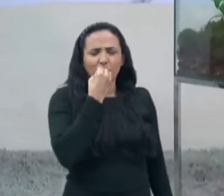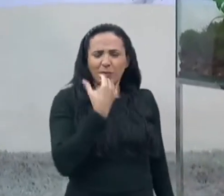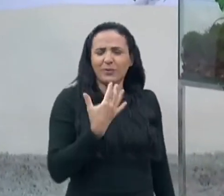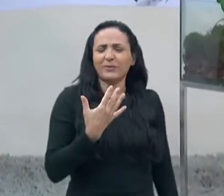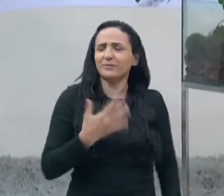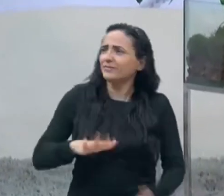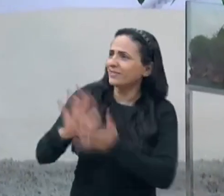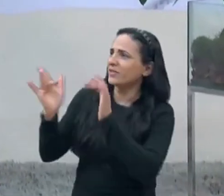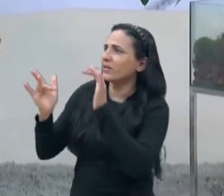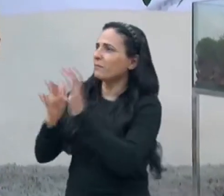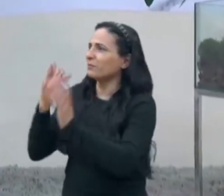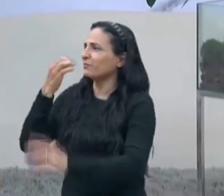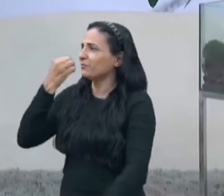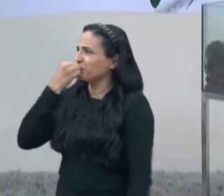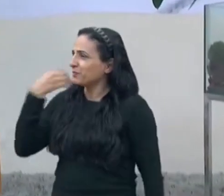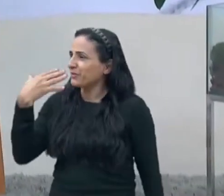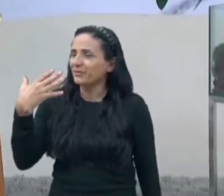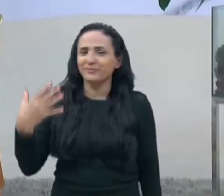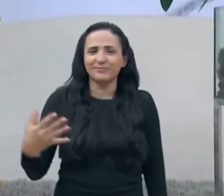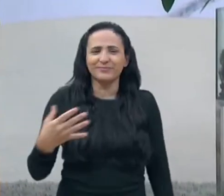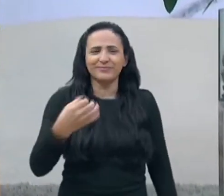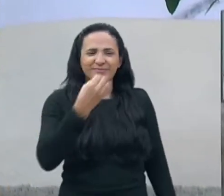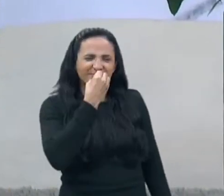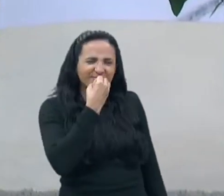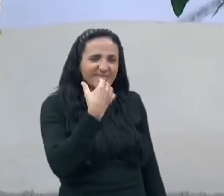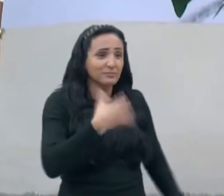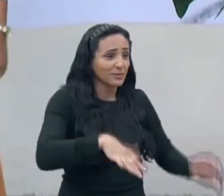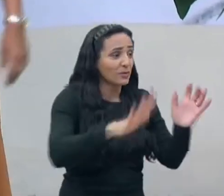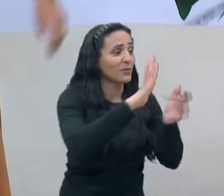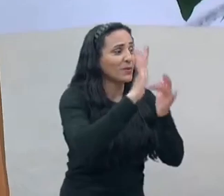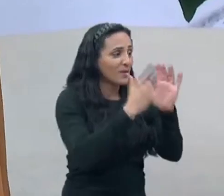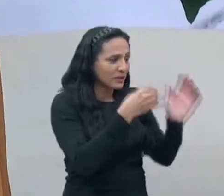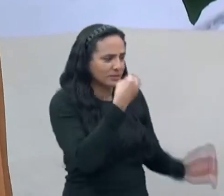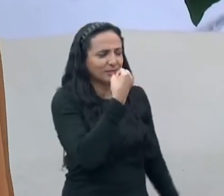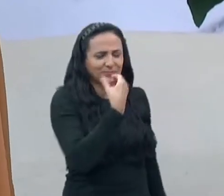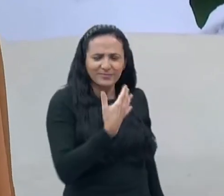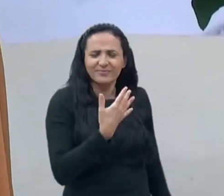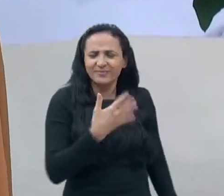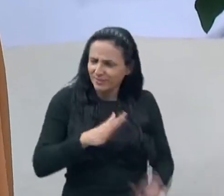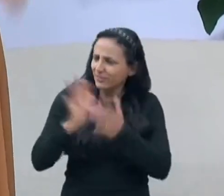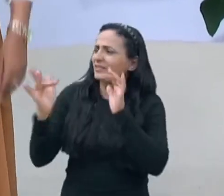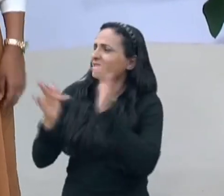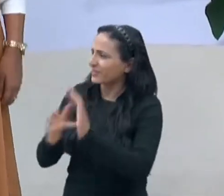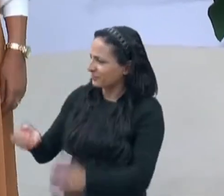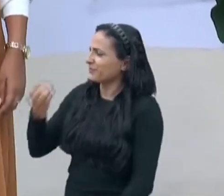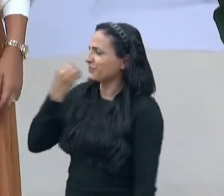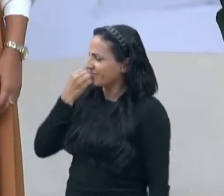Jesus é bom. É bom, é bom, Jesus é bom. Jesus é bom.